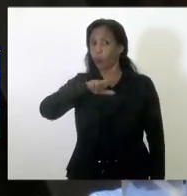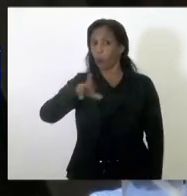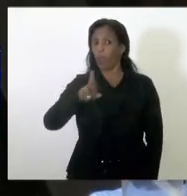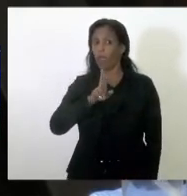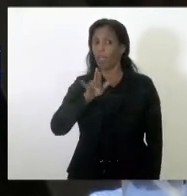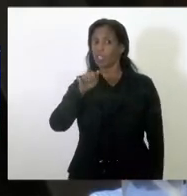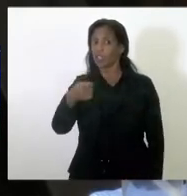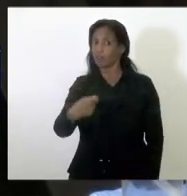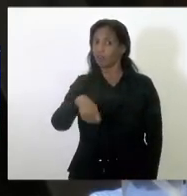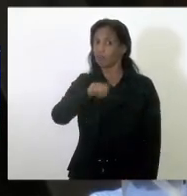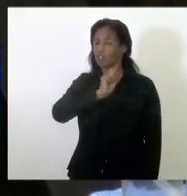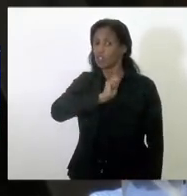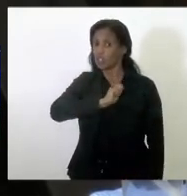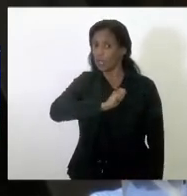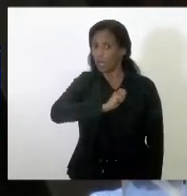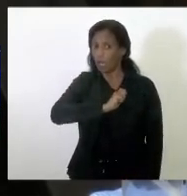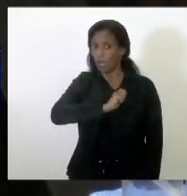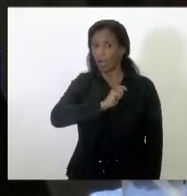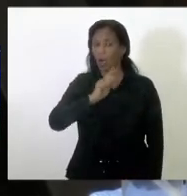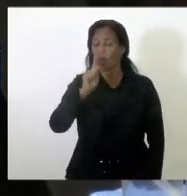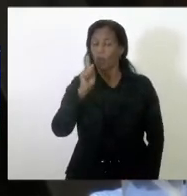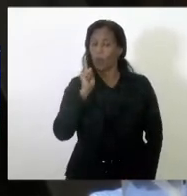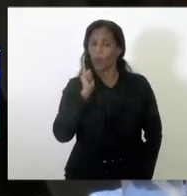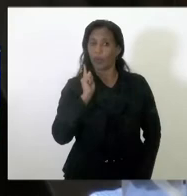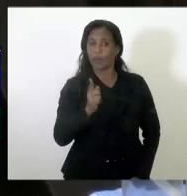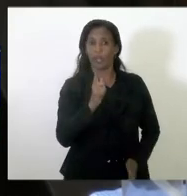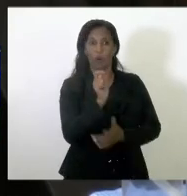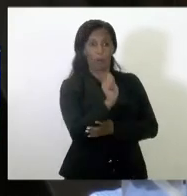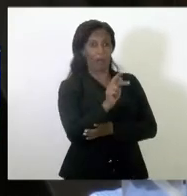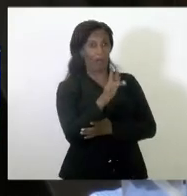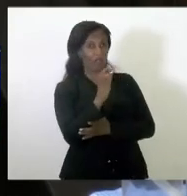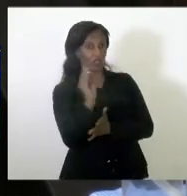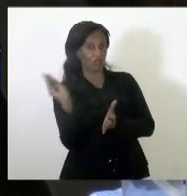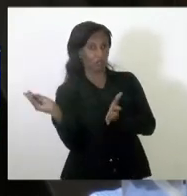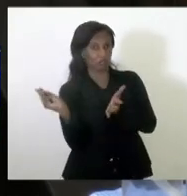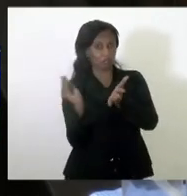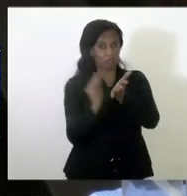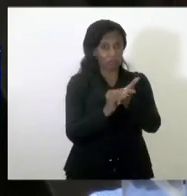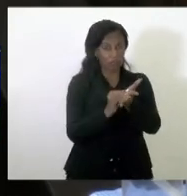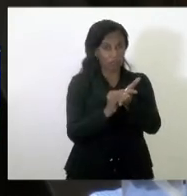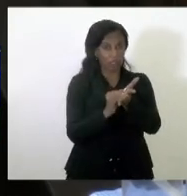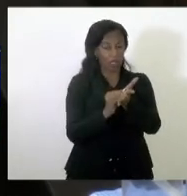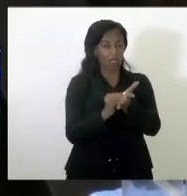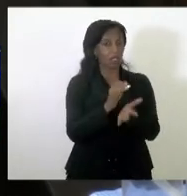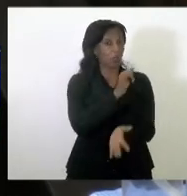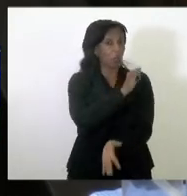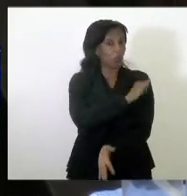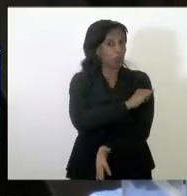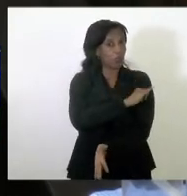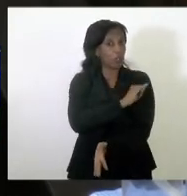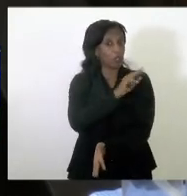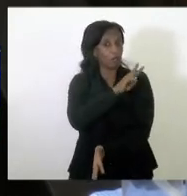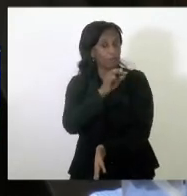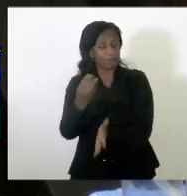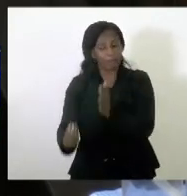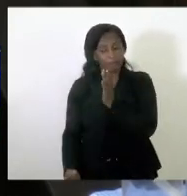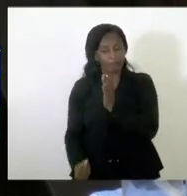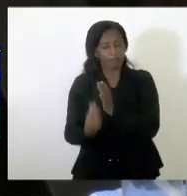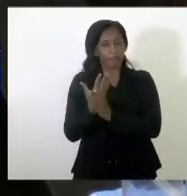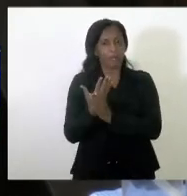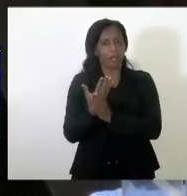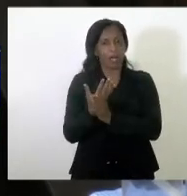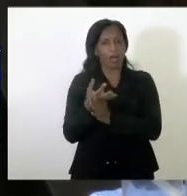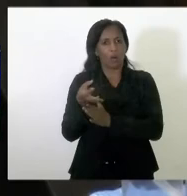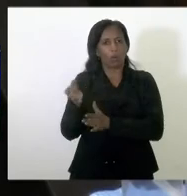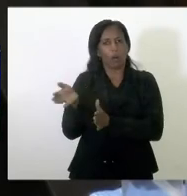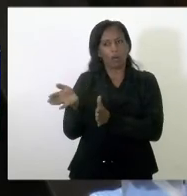de recuperação fiscal, que é uma página da agenda neoliberal, que o Rio de Janeiro vai criar, né, uma dinâmica de desenvolvimento. Por